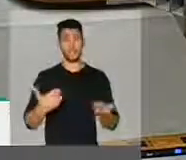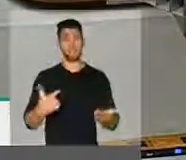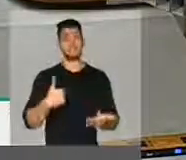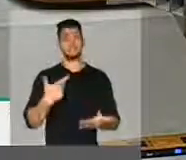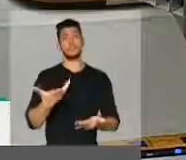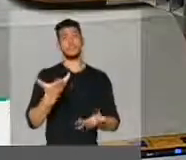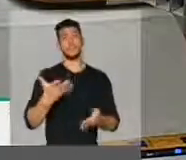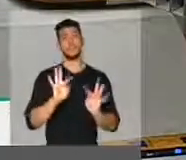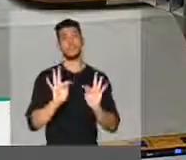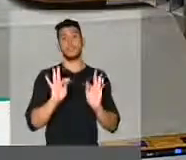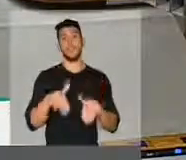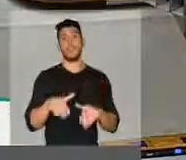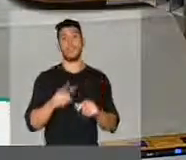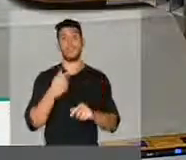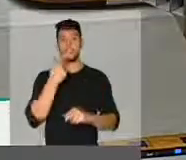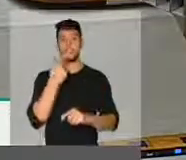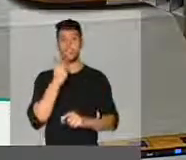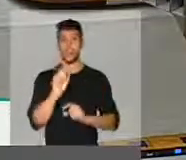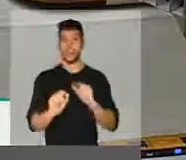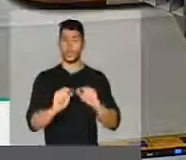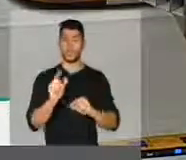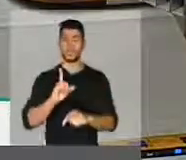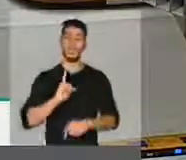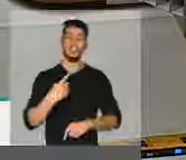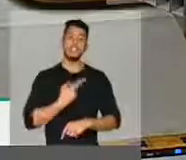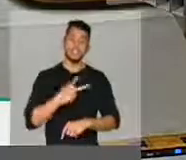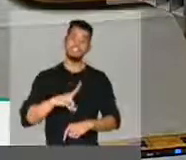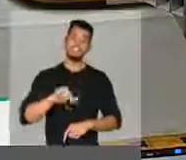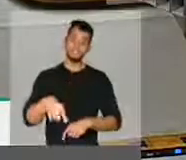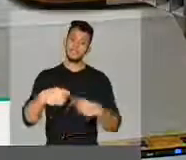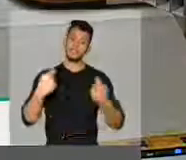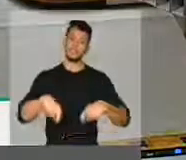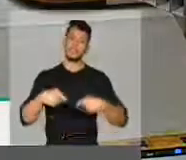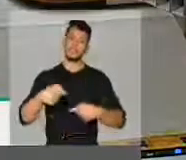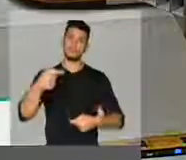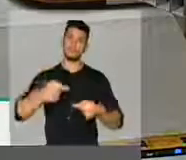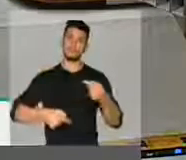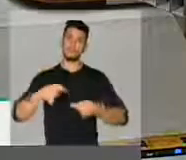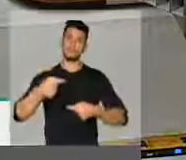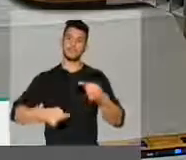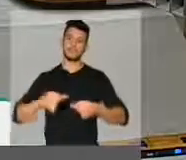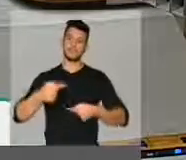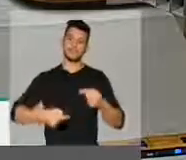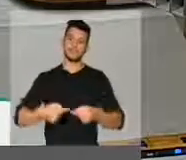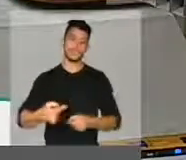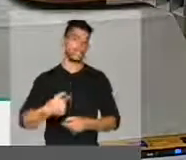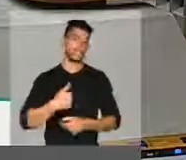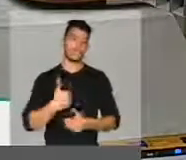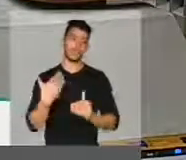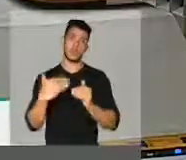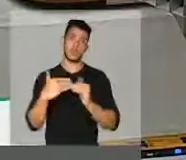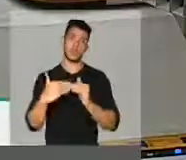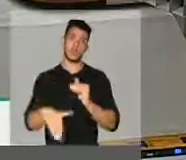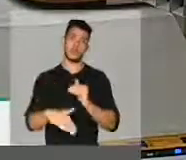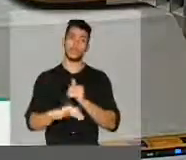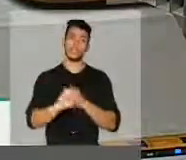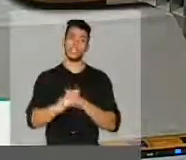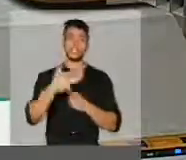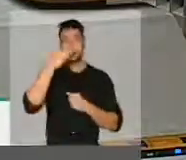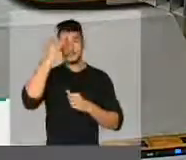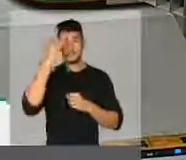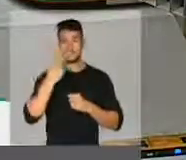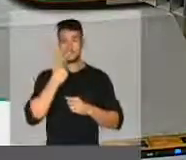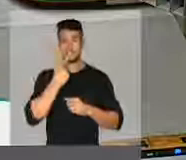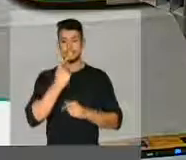encerrar, quero dizer que nós vamos ter que enfrentar o debate. E eu não posso concordar quando alguém